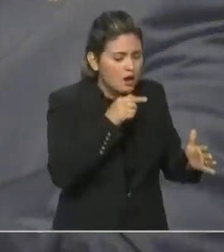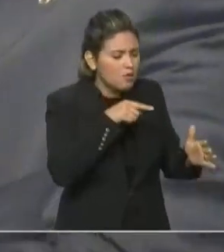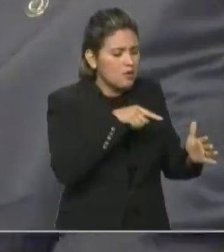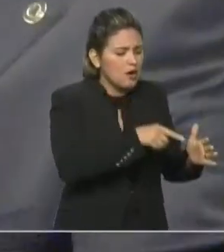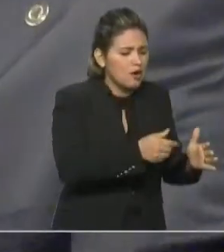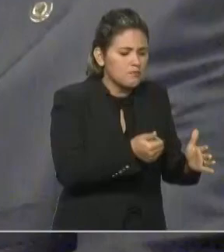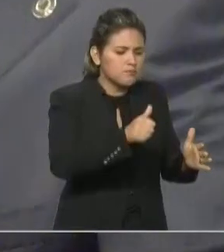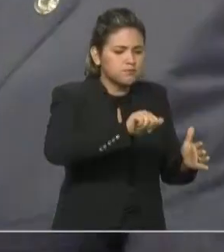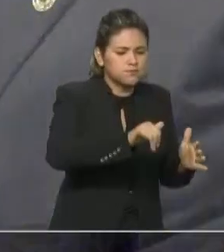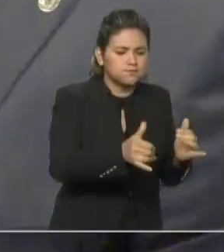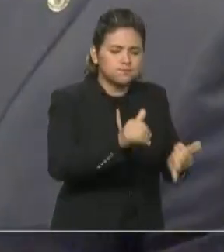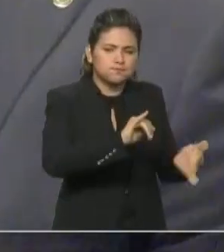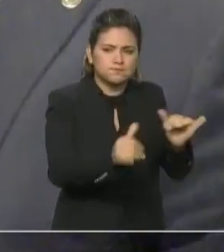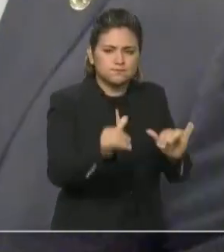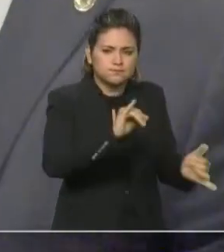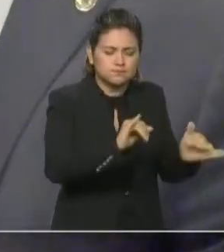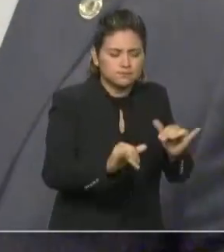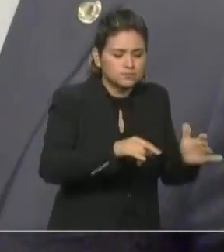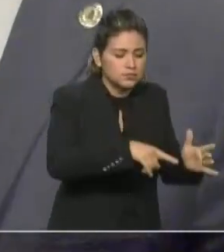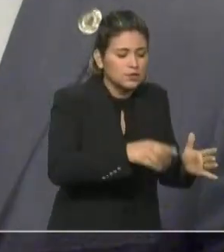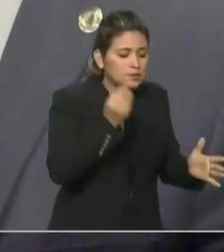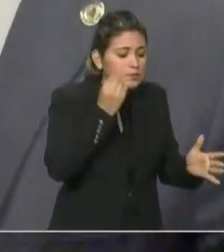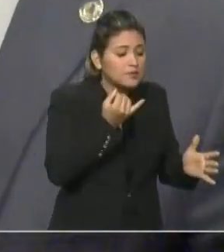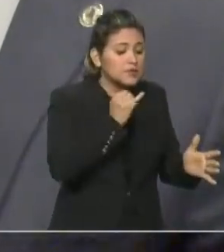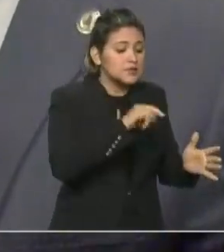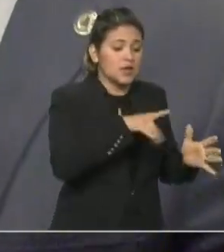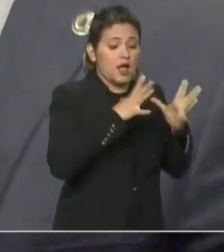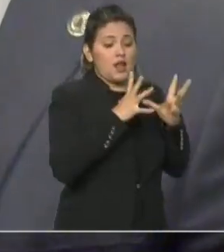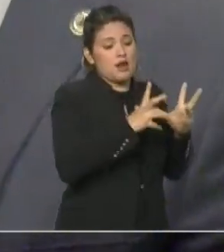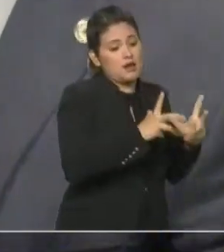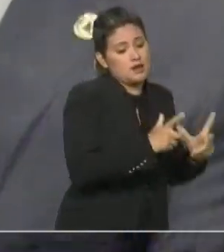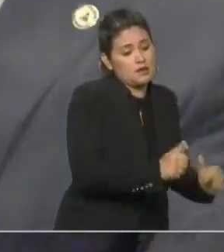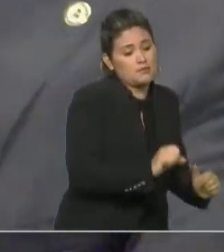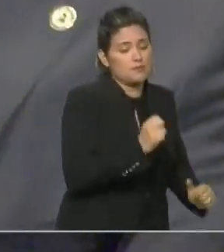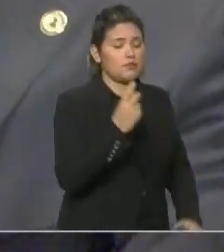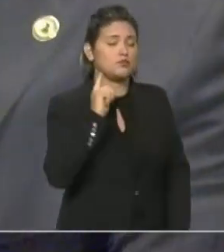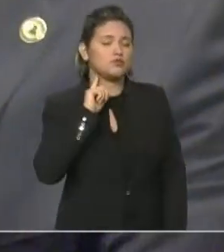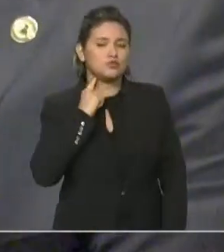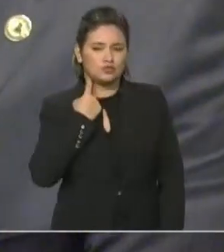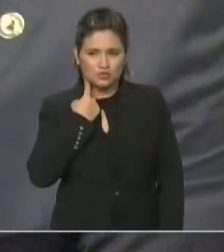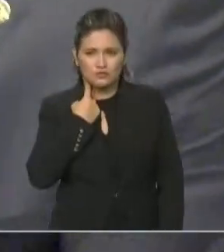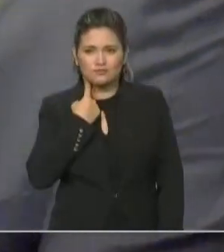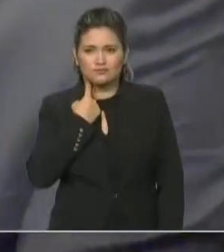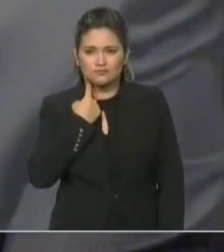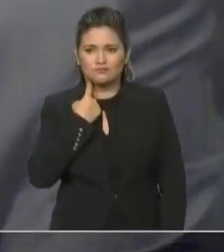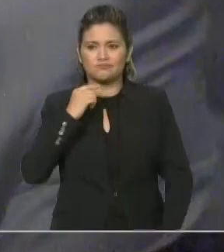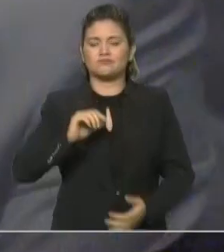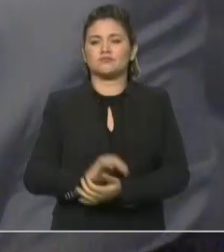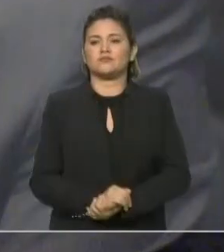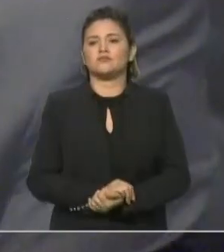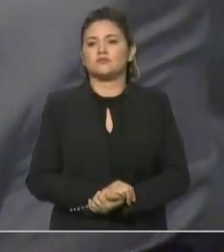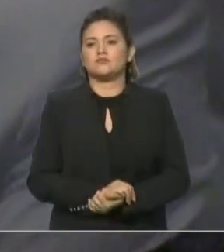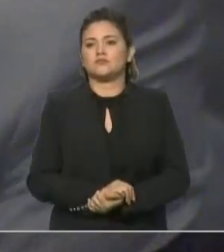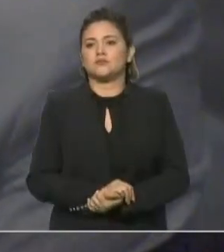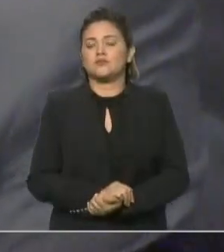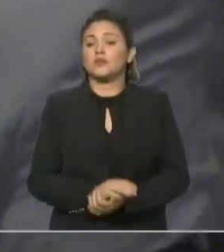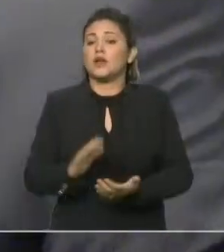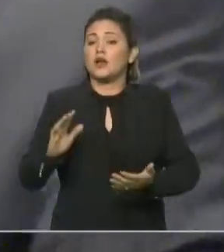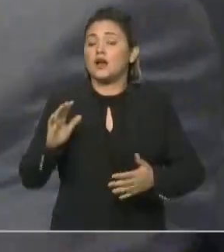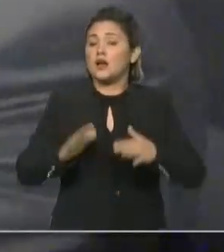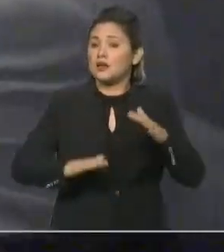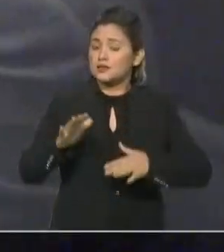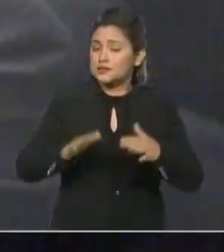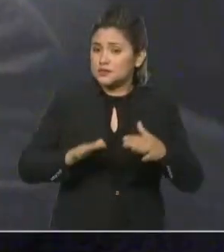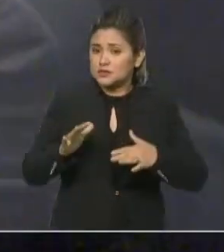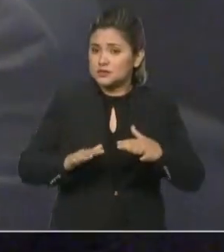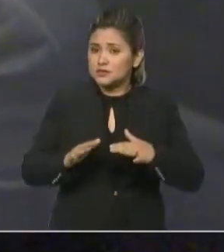fazer presente, até para que a gente possa juntar esses relatórios. Às vezes vai uma comissão da Câmara, olha algumas situações, outras não olham,